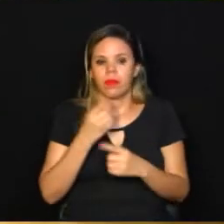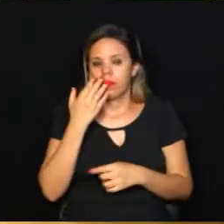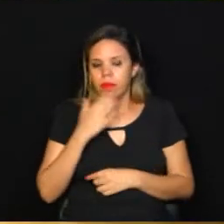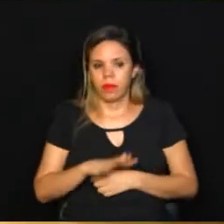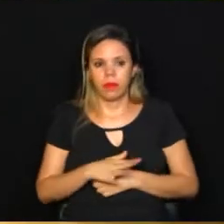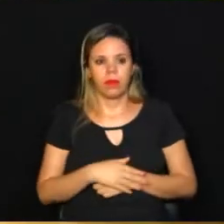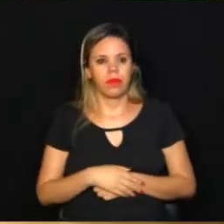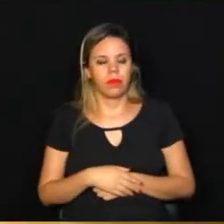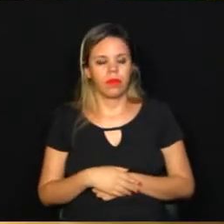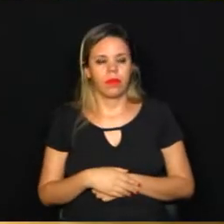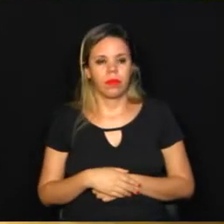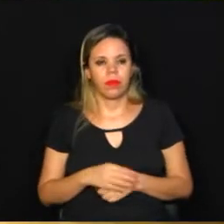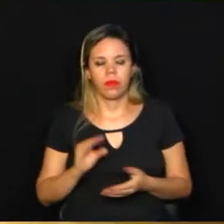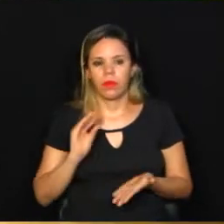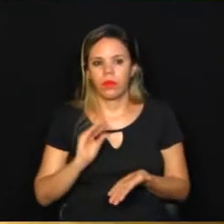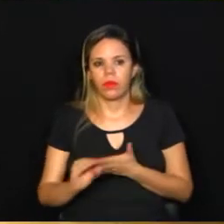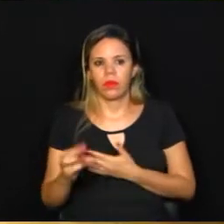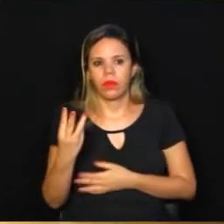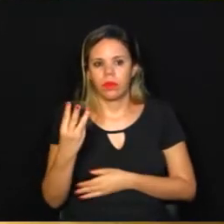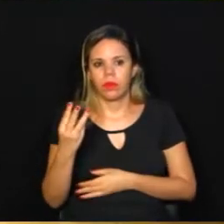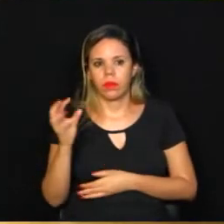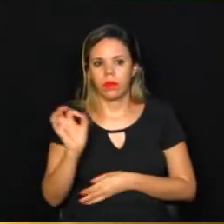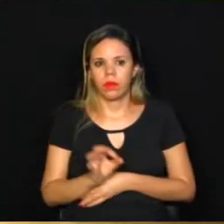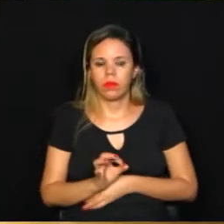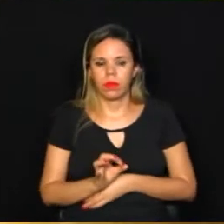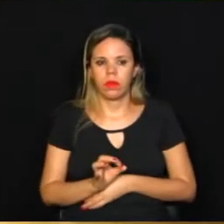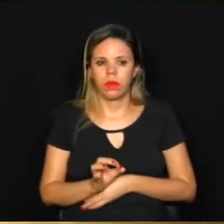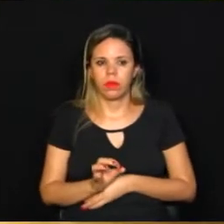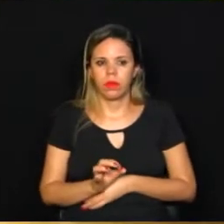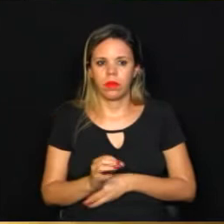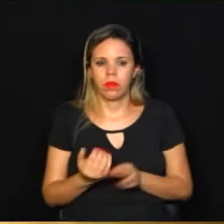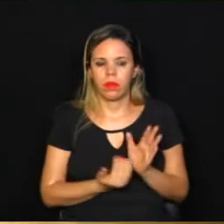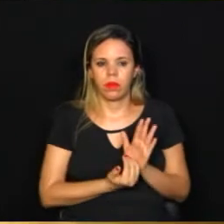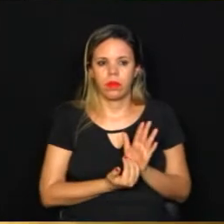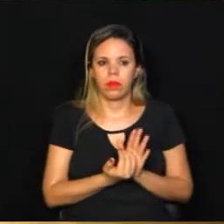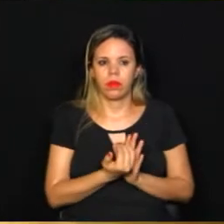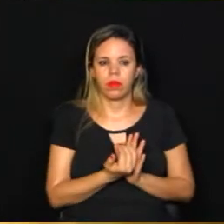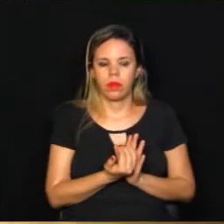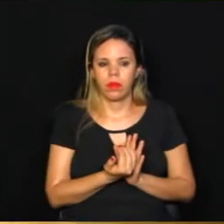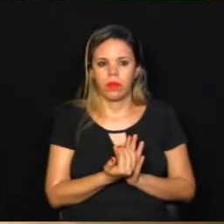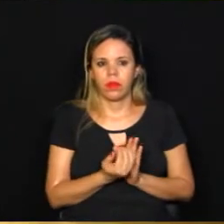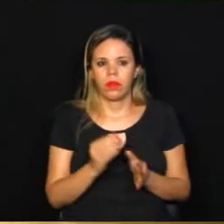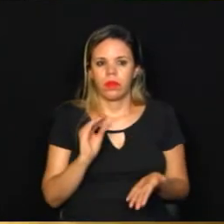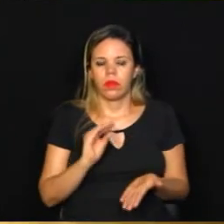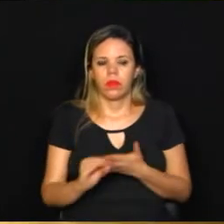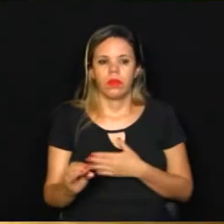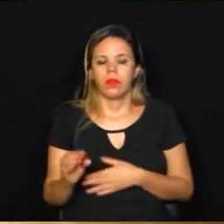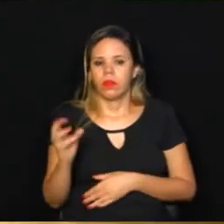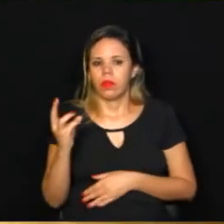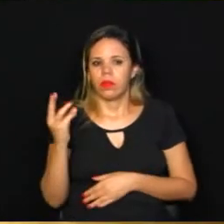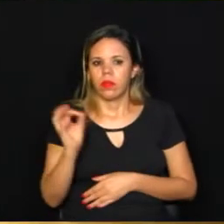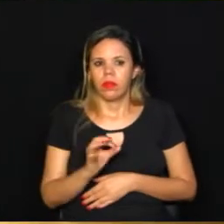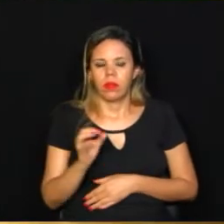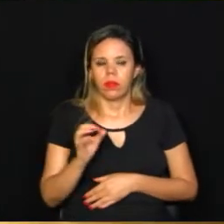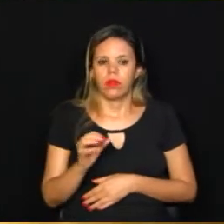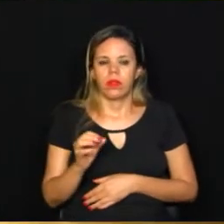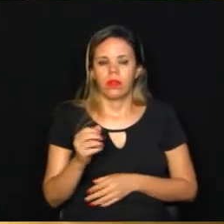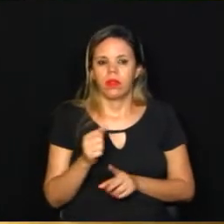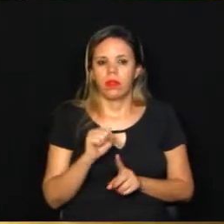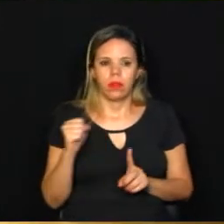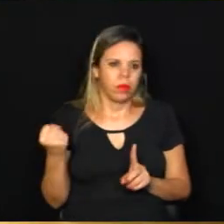E também o repasse de 3%, para que aumente, né, esse repasse de 3% na área da